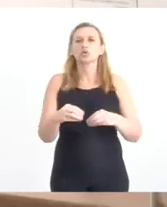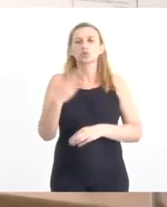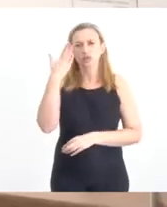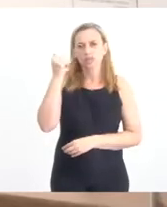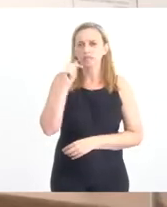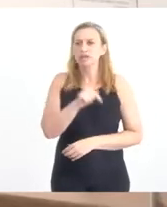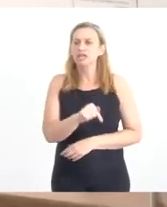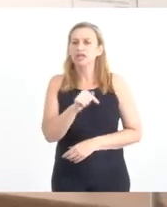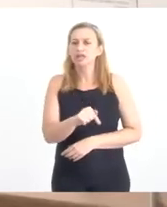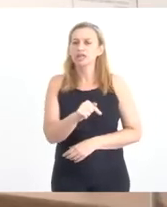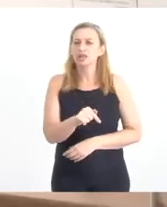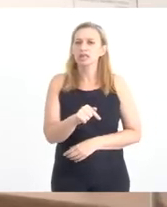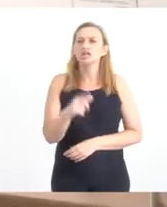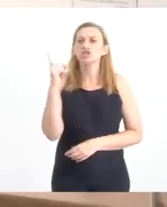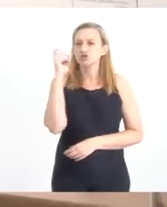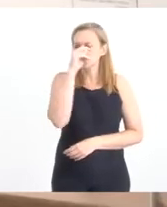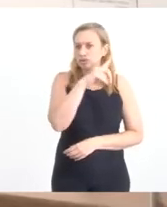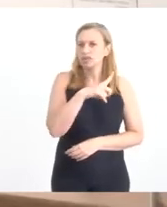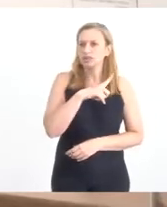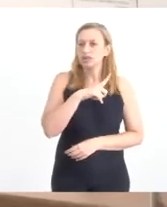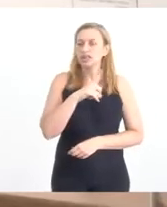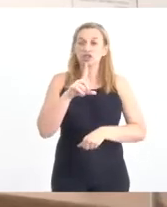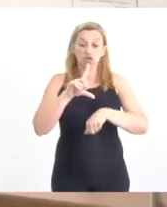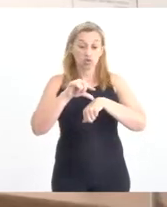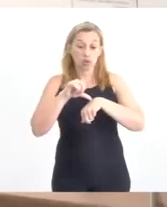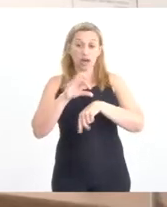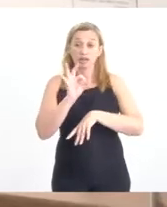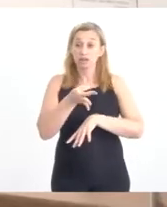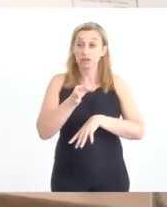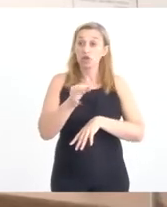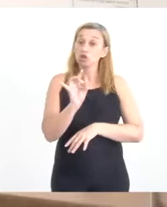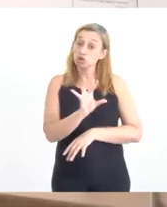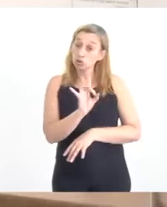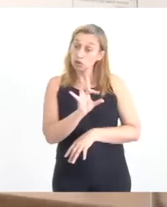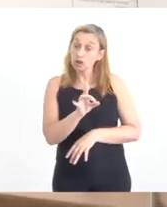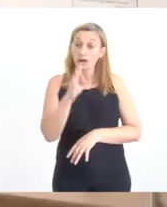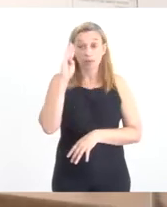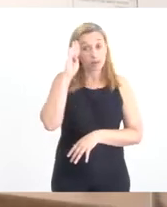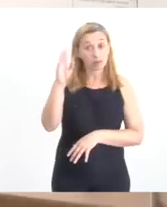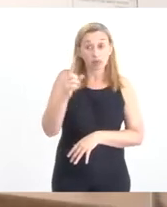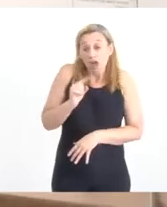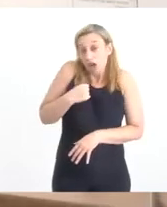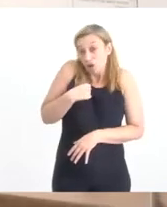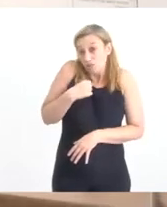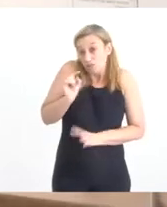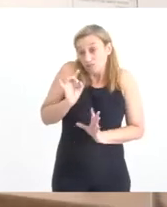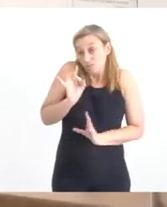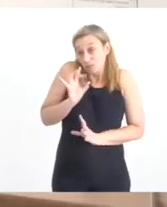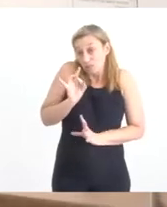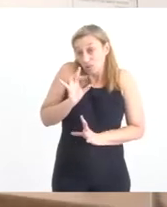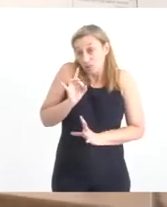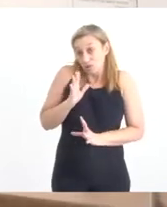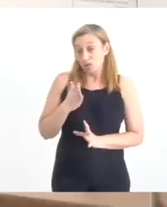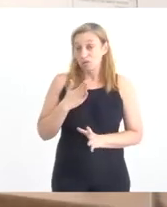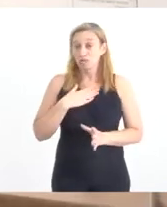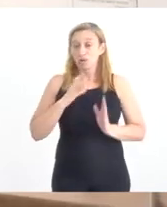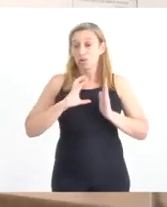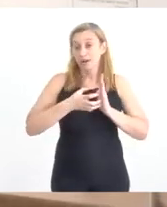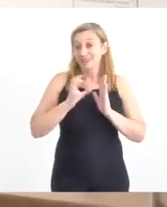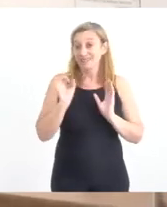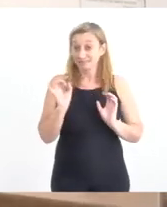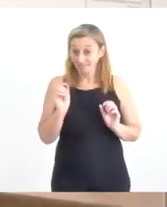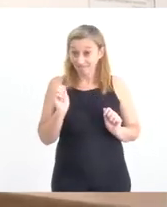O que é a gente tem dificuldade de horário somos sozinhas Principalmente eu que sou sozinha pelo meu